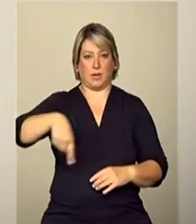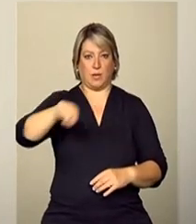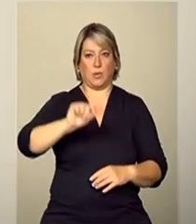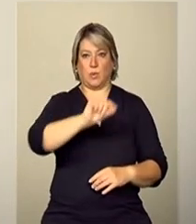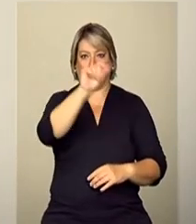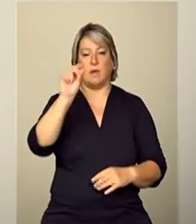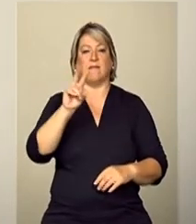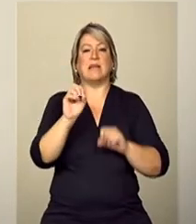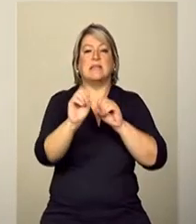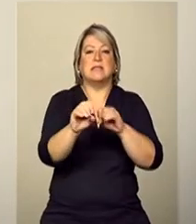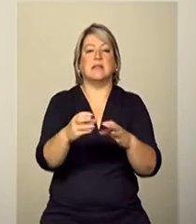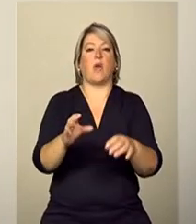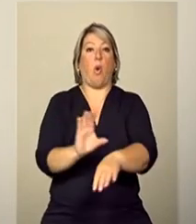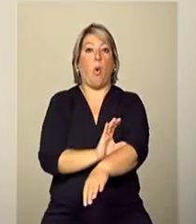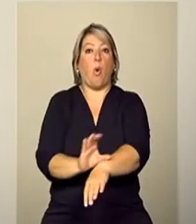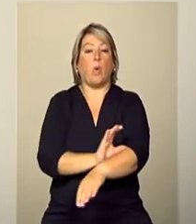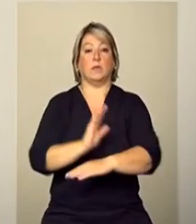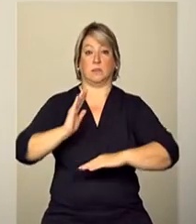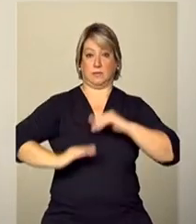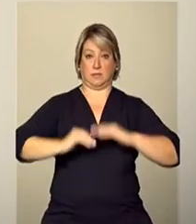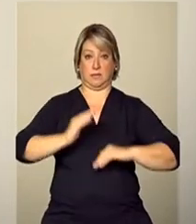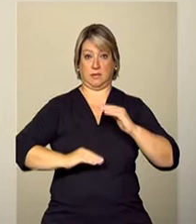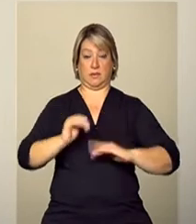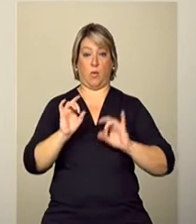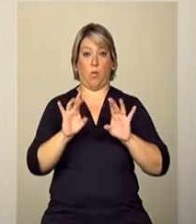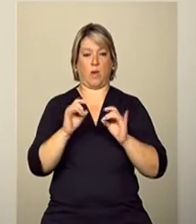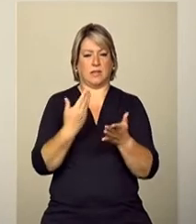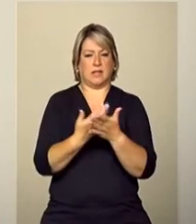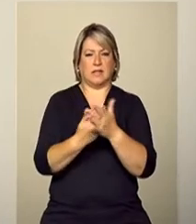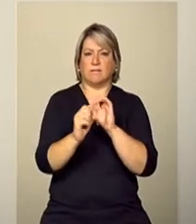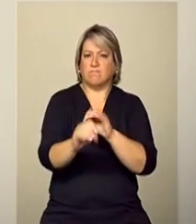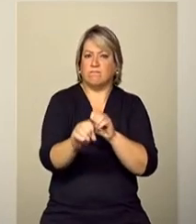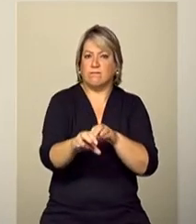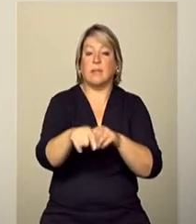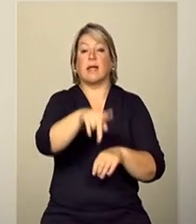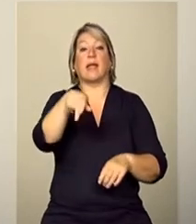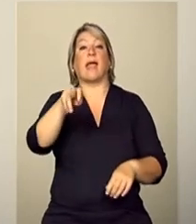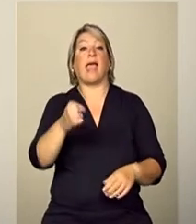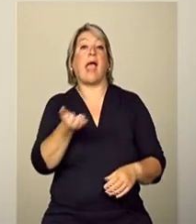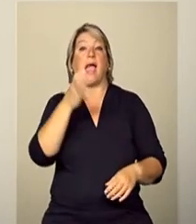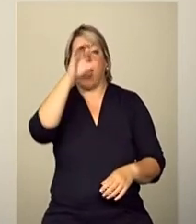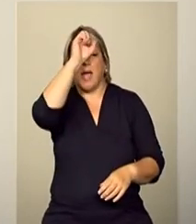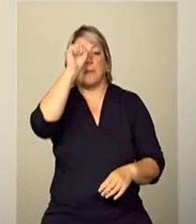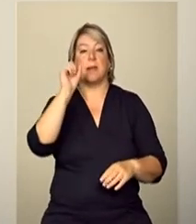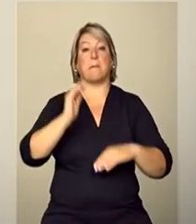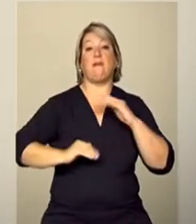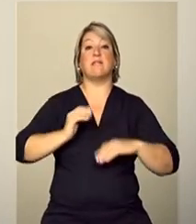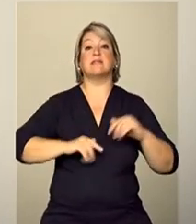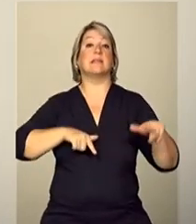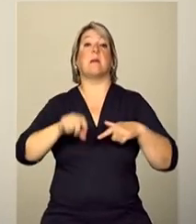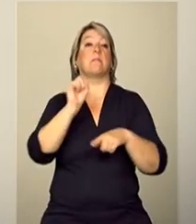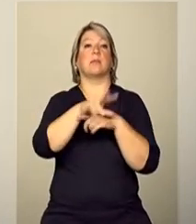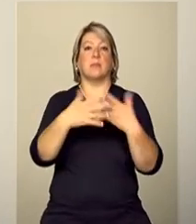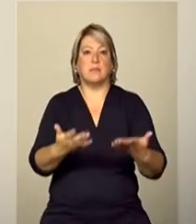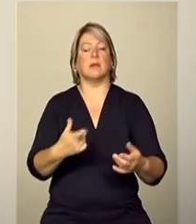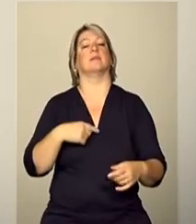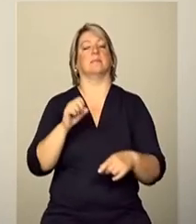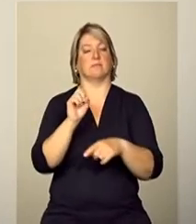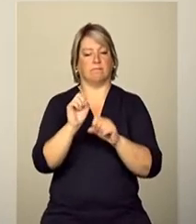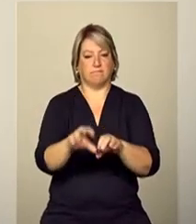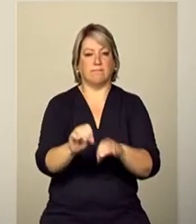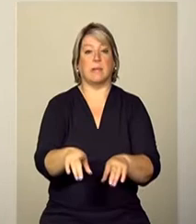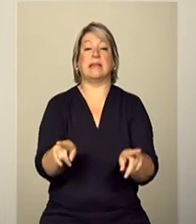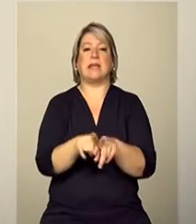orientação sobre cursos e qualificação profissional para quem quiser aprender uma profissão vamos dar também